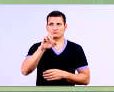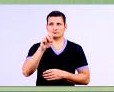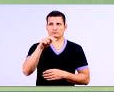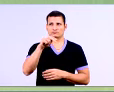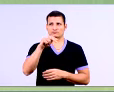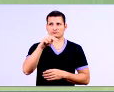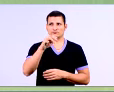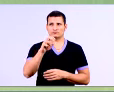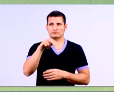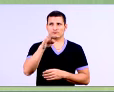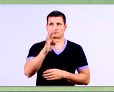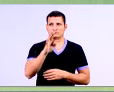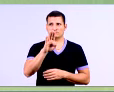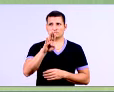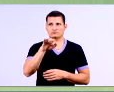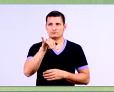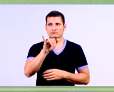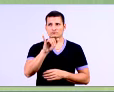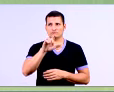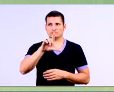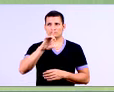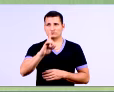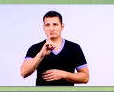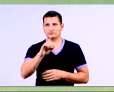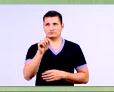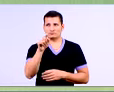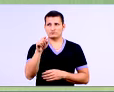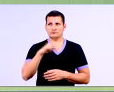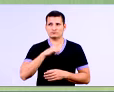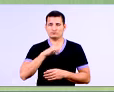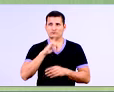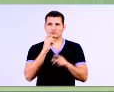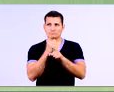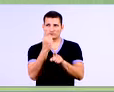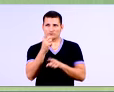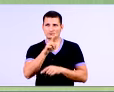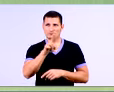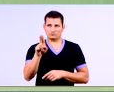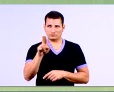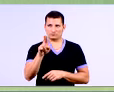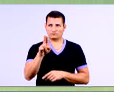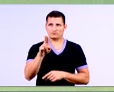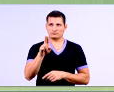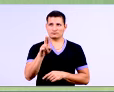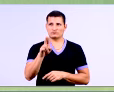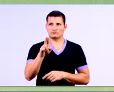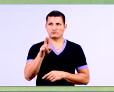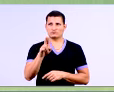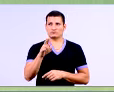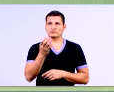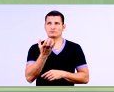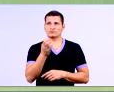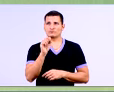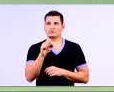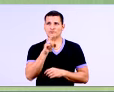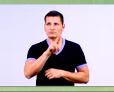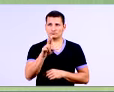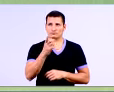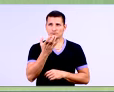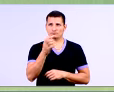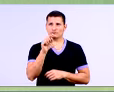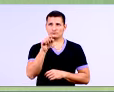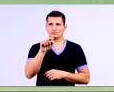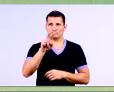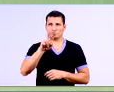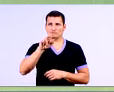elemento pela identificação. Aqui nós temos uma identificação chamada nome. E o que eu quero do nome? Eu quero o valor.